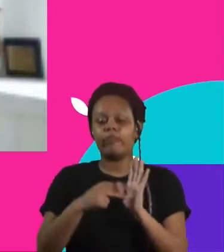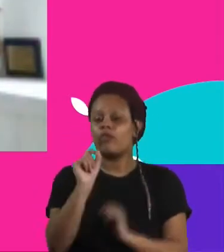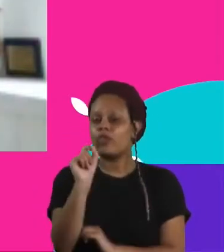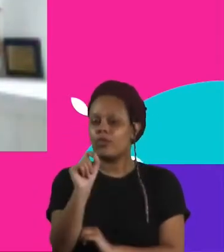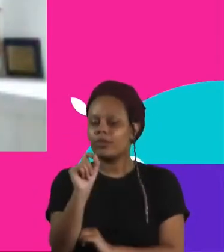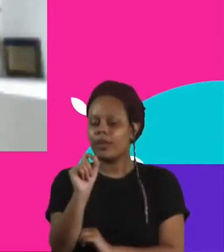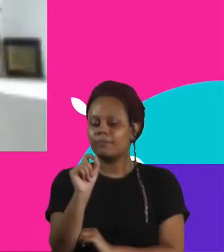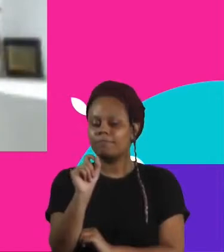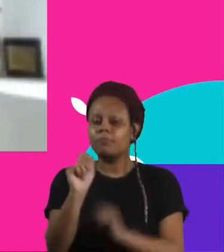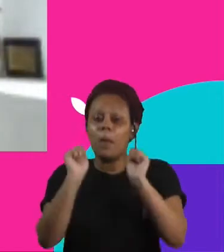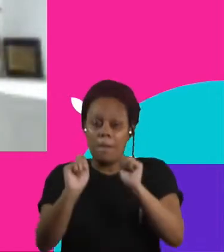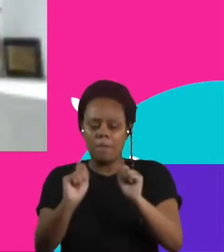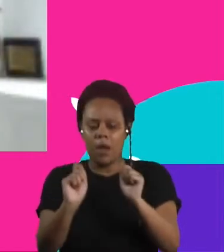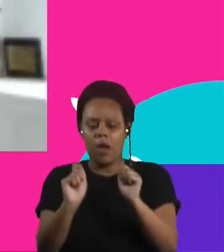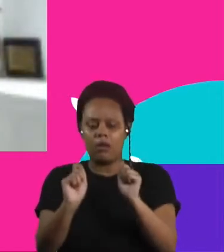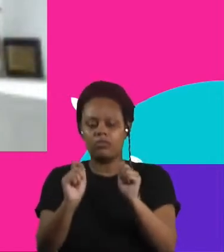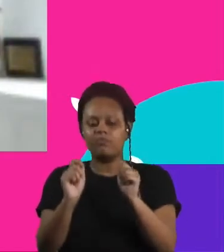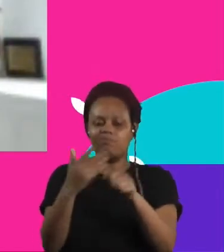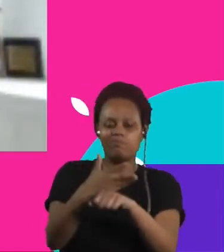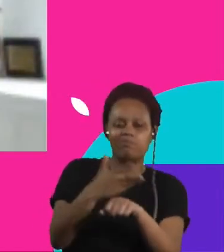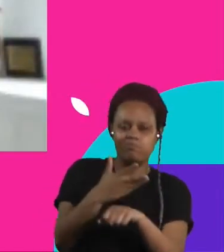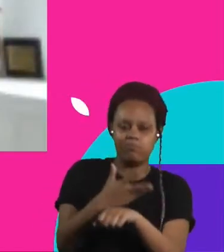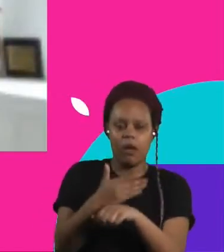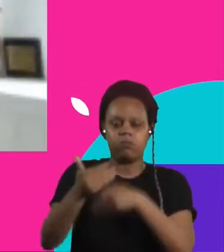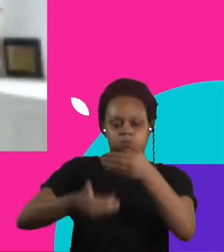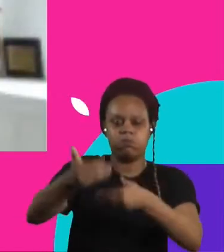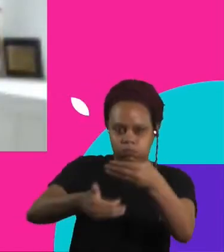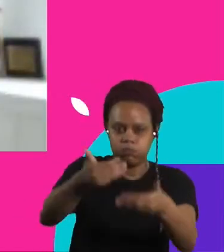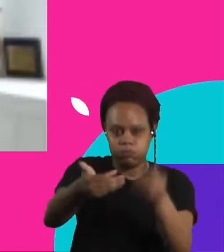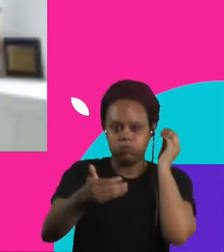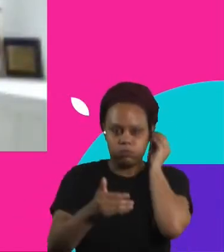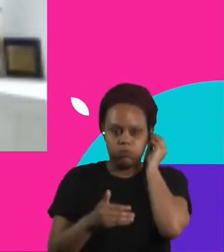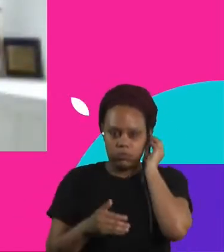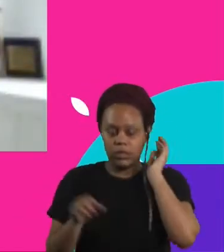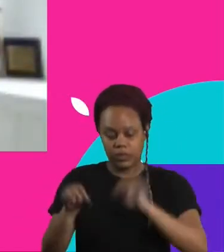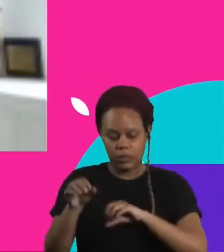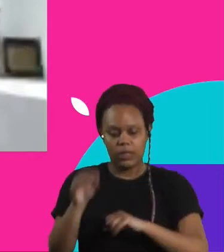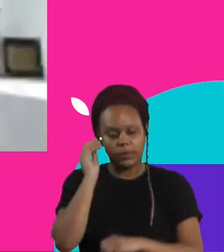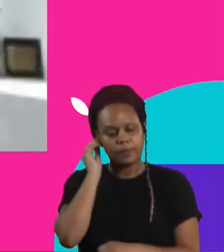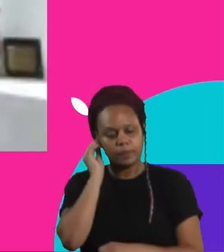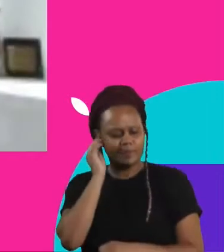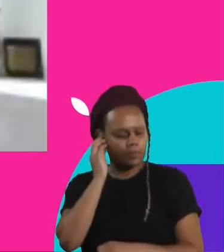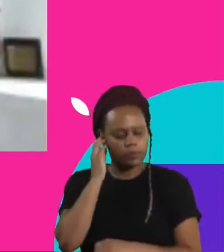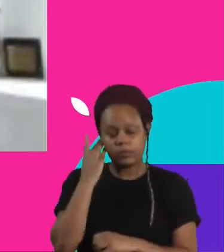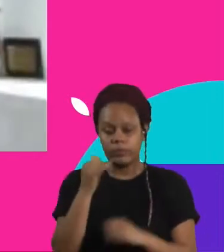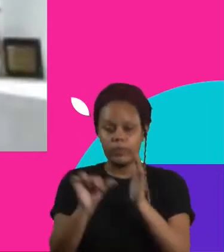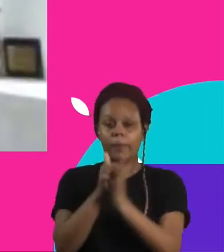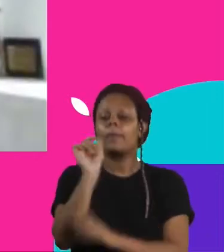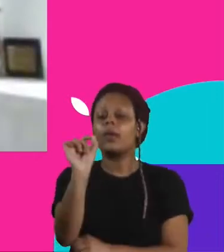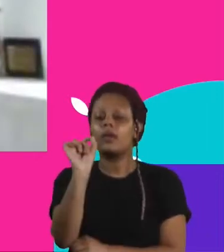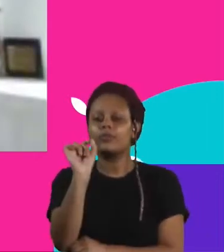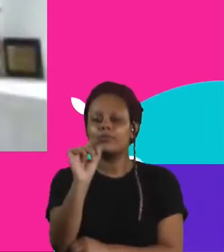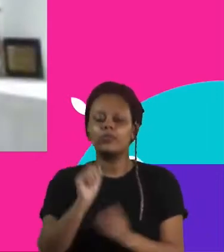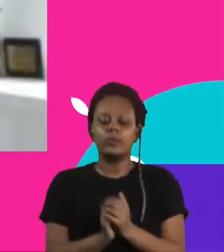processo educacional. Mas ainda há muitas questões em aberto, né? Primeiro, questões relacionadas à infraestrutura das